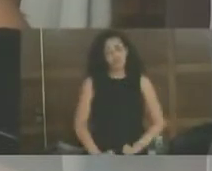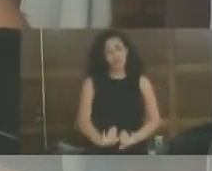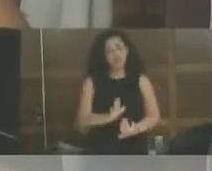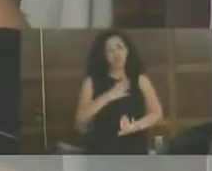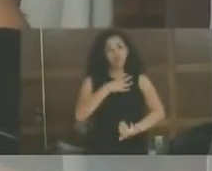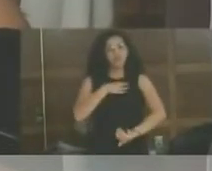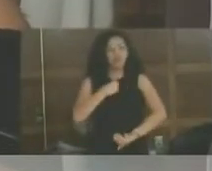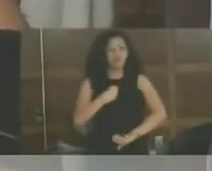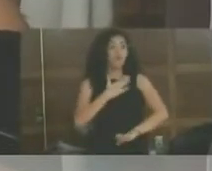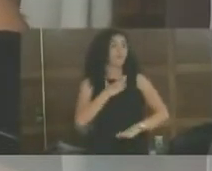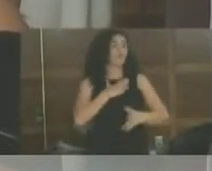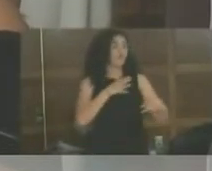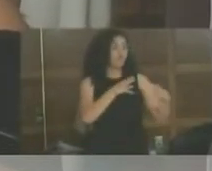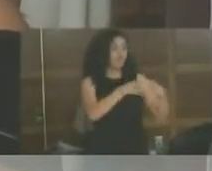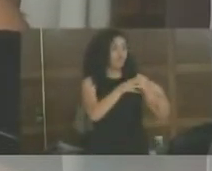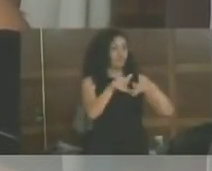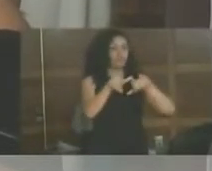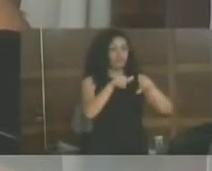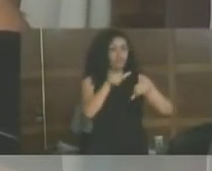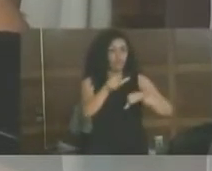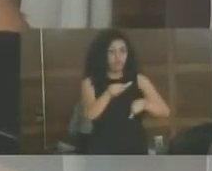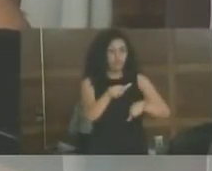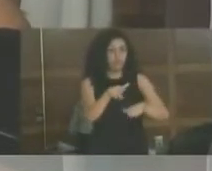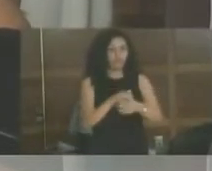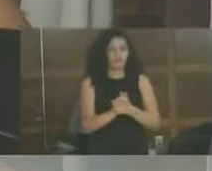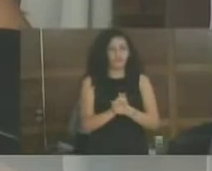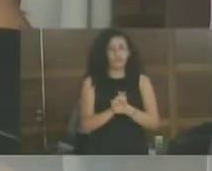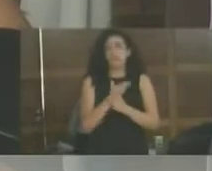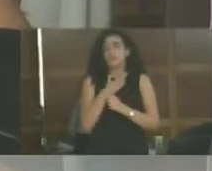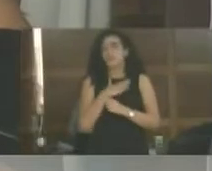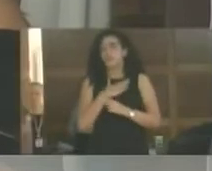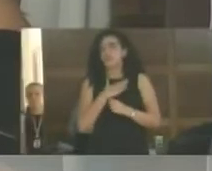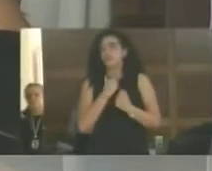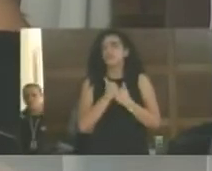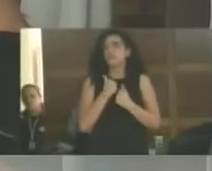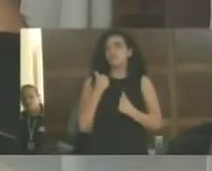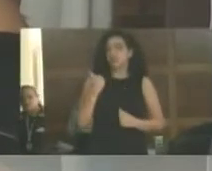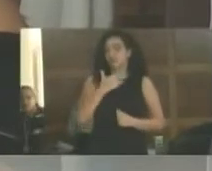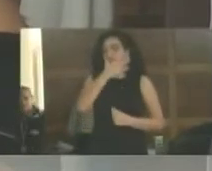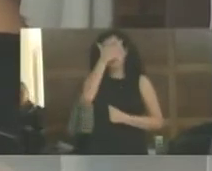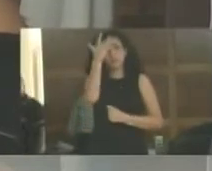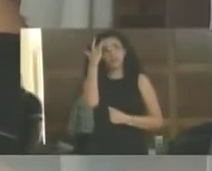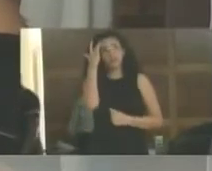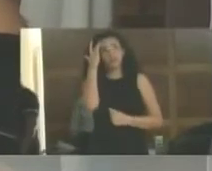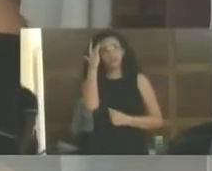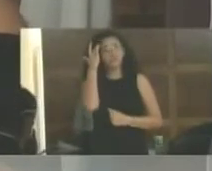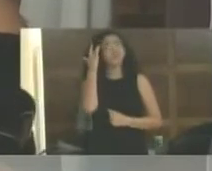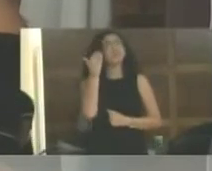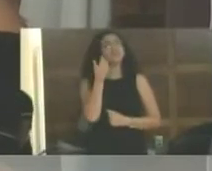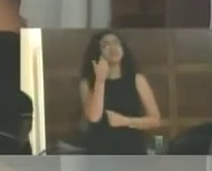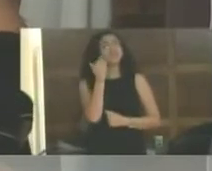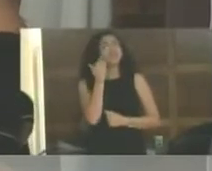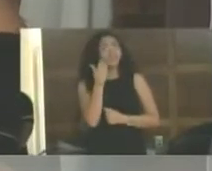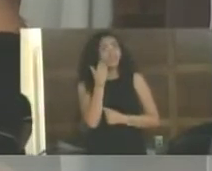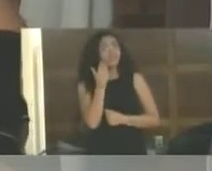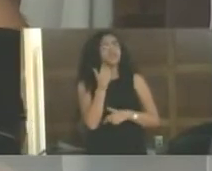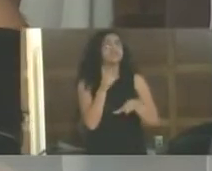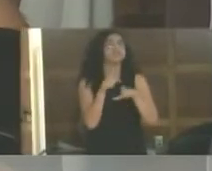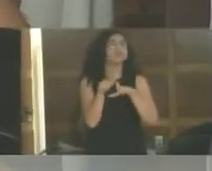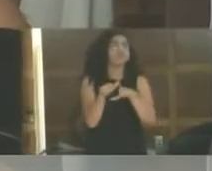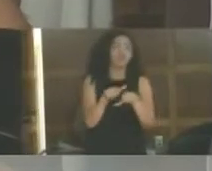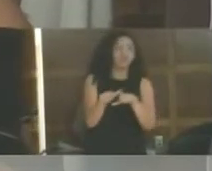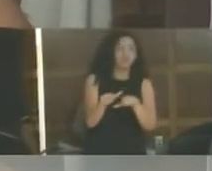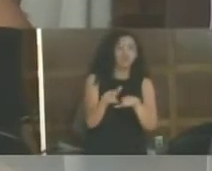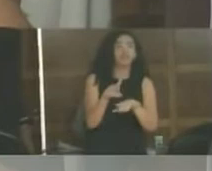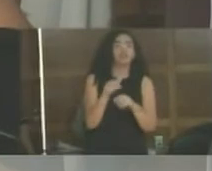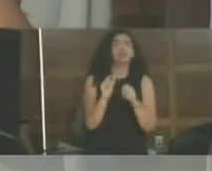A minha equipe, tá? Ao meu gabinete, aos meus assessores, às pessoas que entendem o nosso trabalho, né?